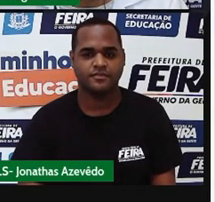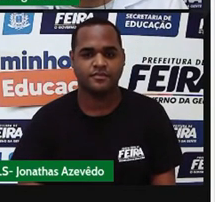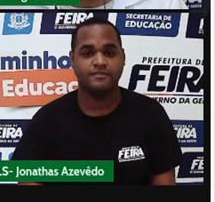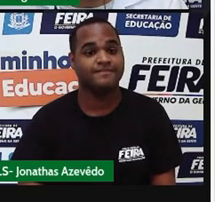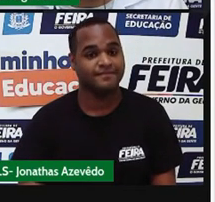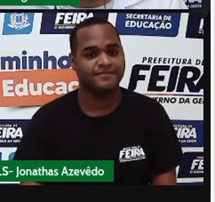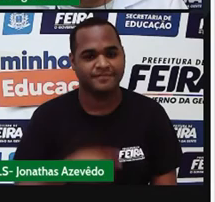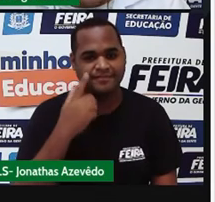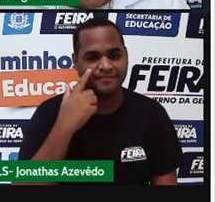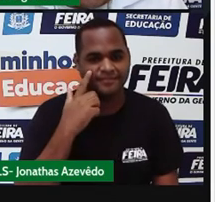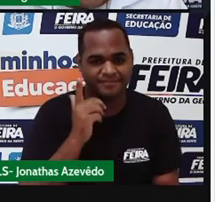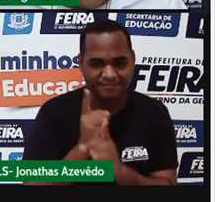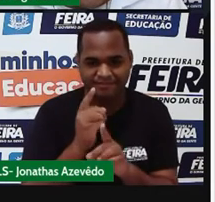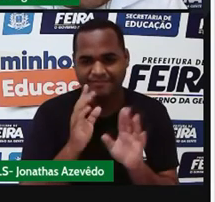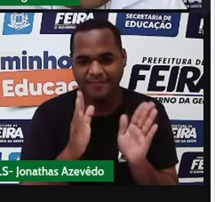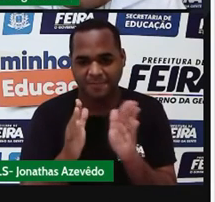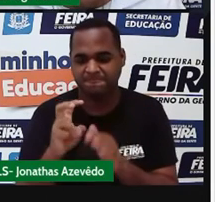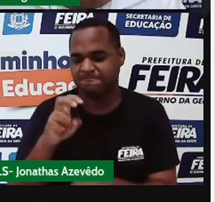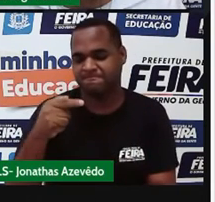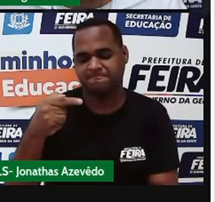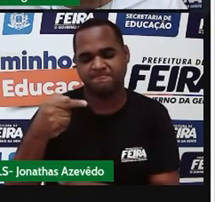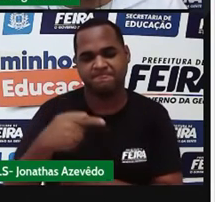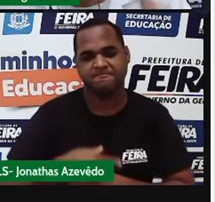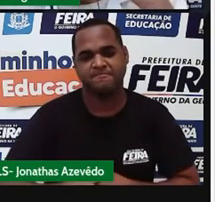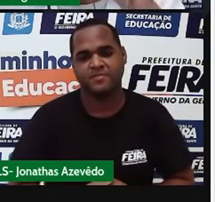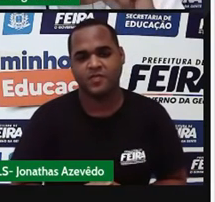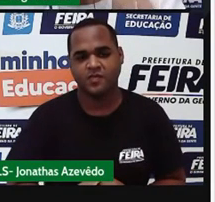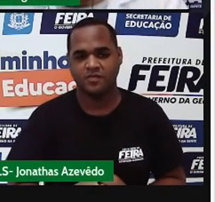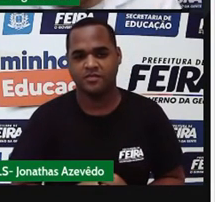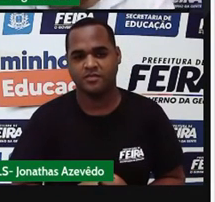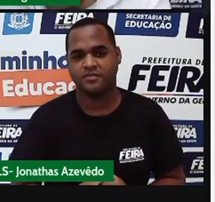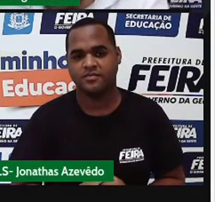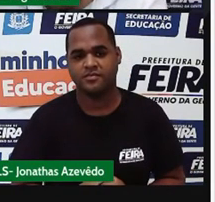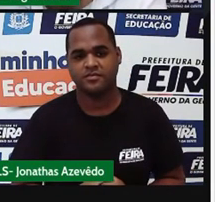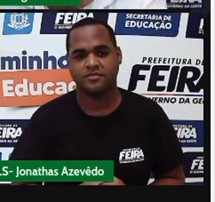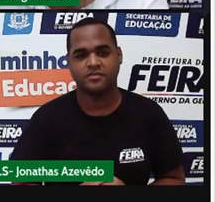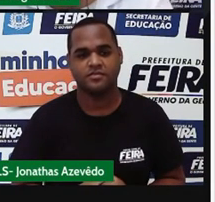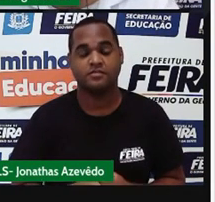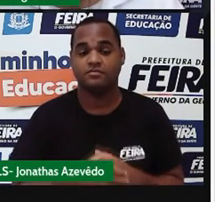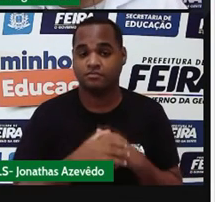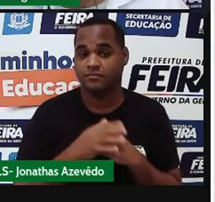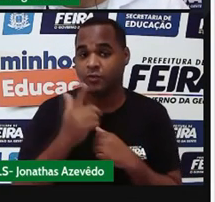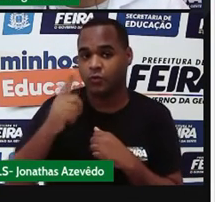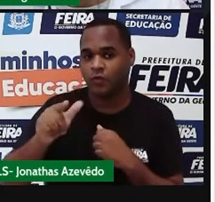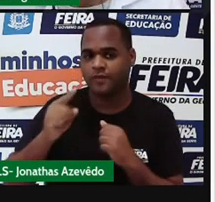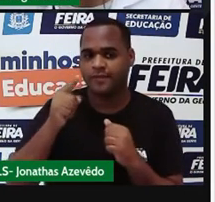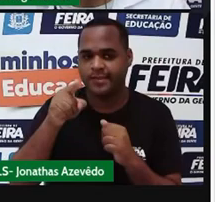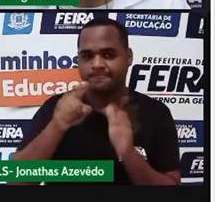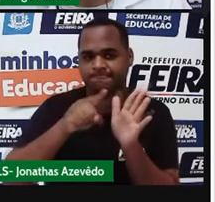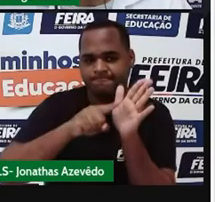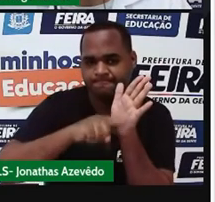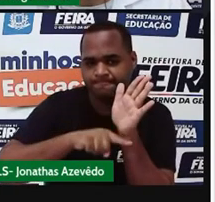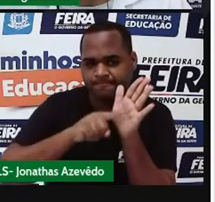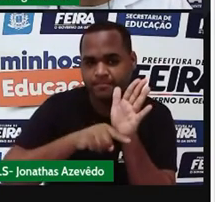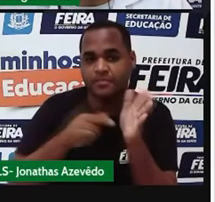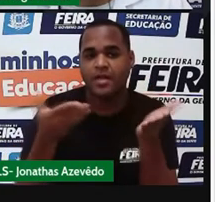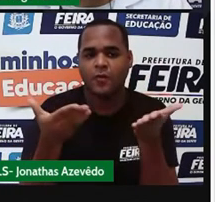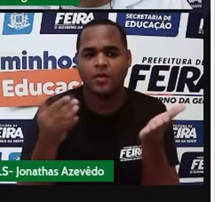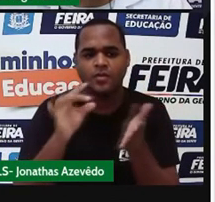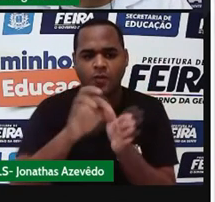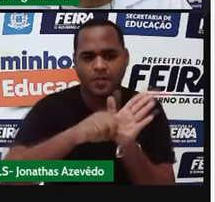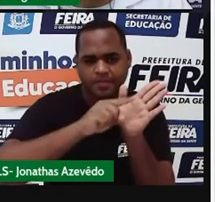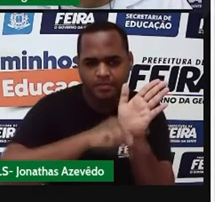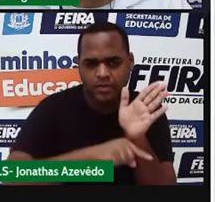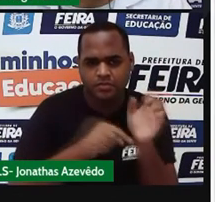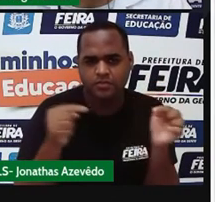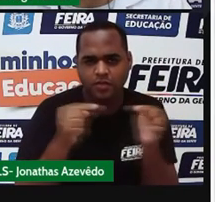eu achei 57 o e de novo você vai fazer menos só que agora não é